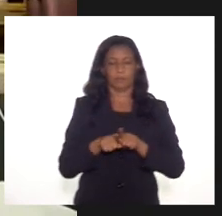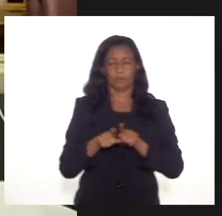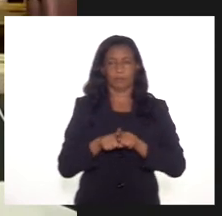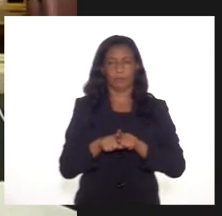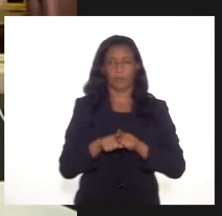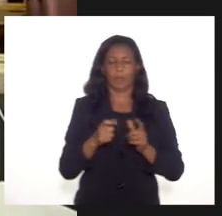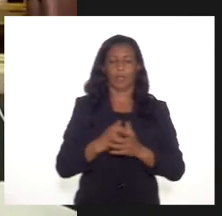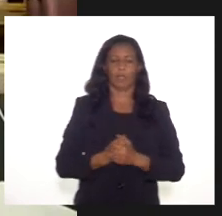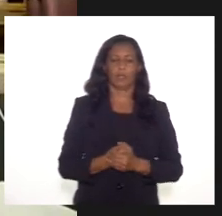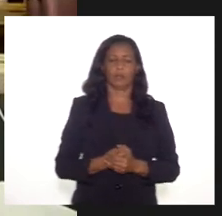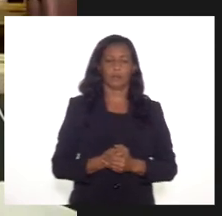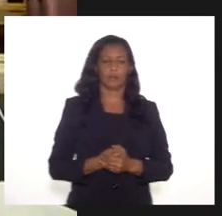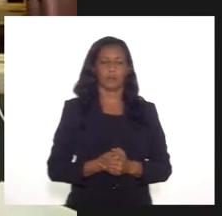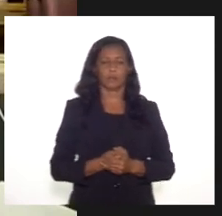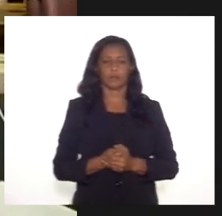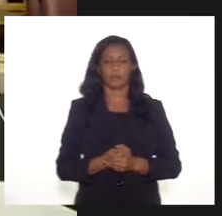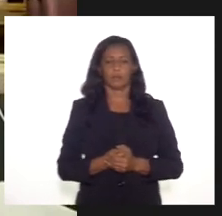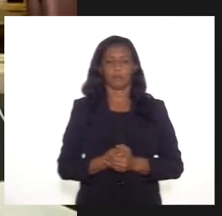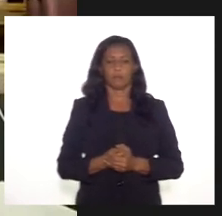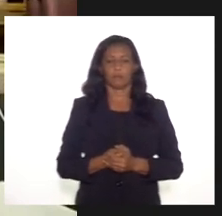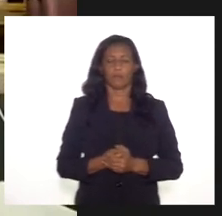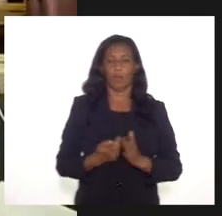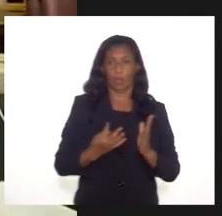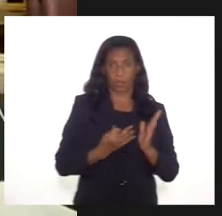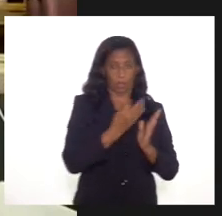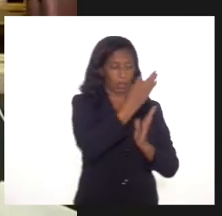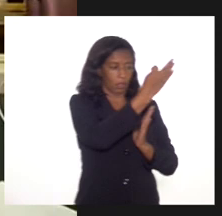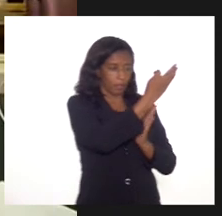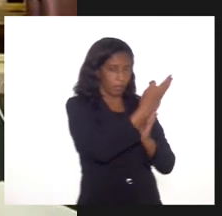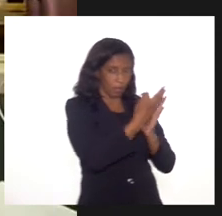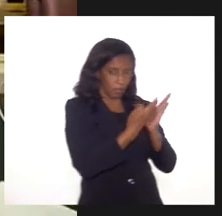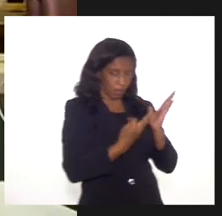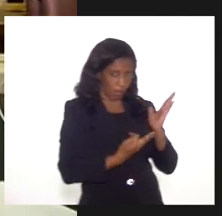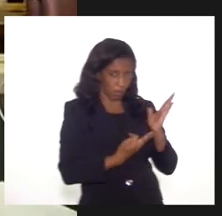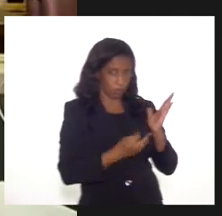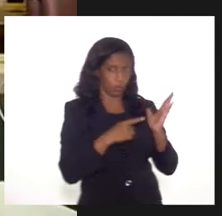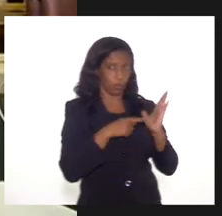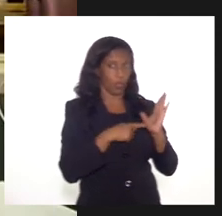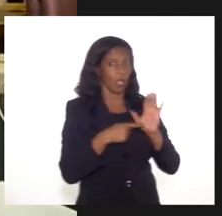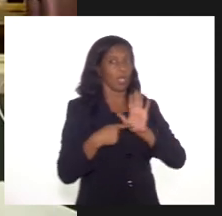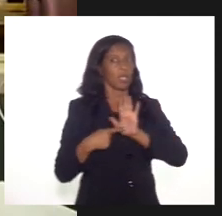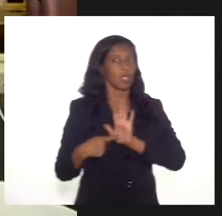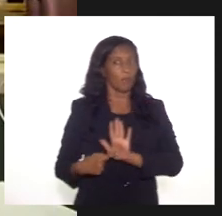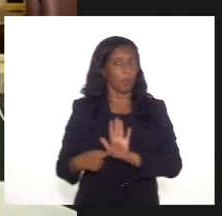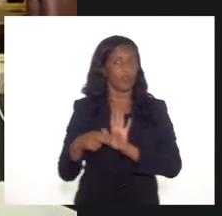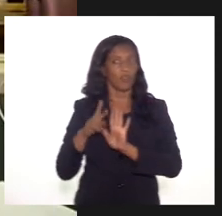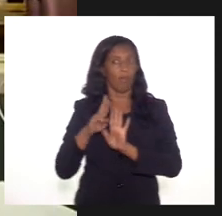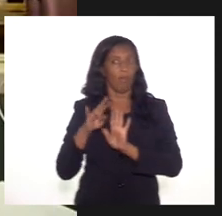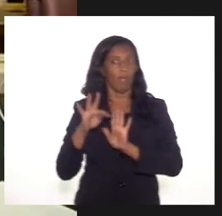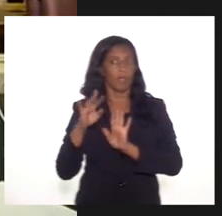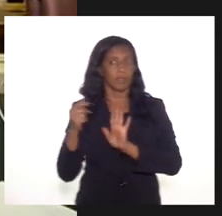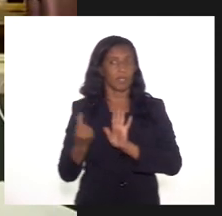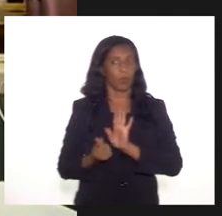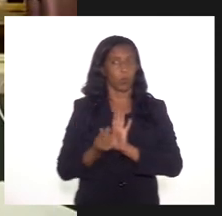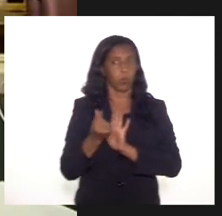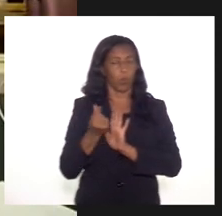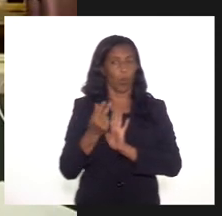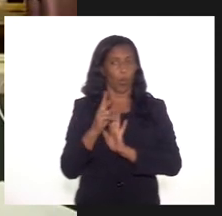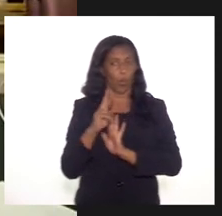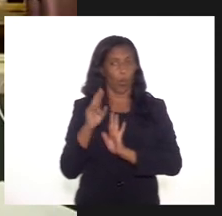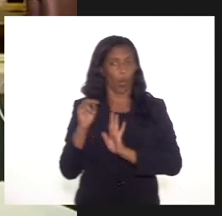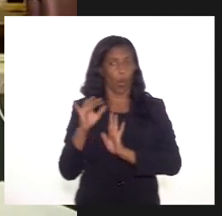supressão do atual texto de elaboração de demonstrativo das receitas dos royalties, assim